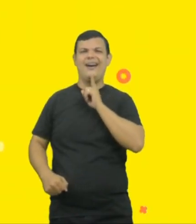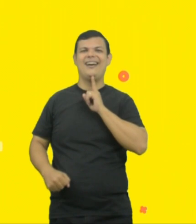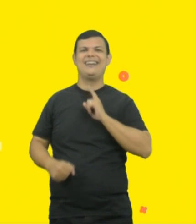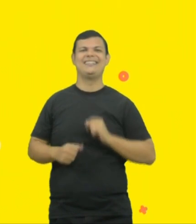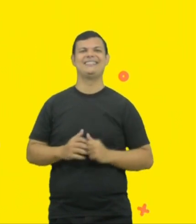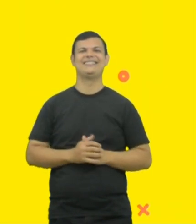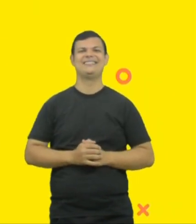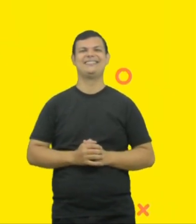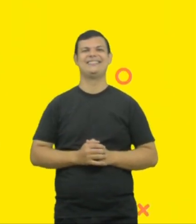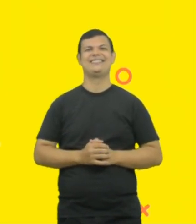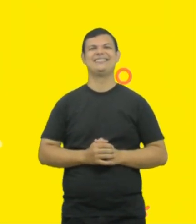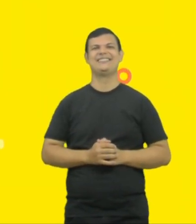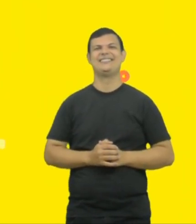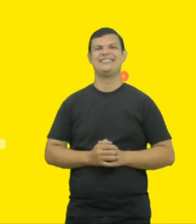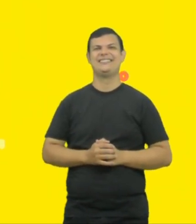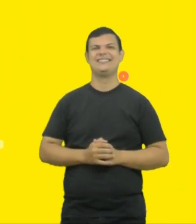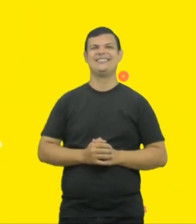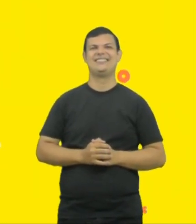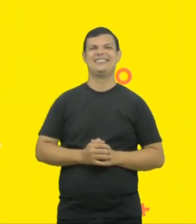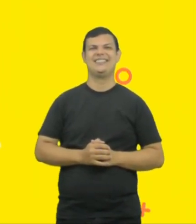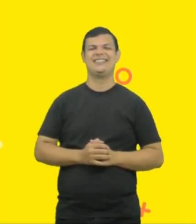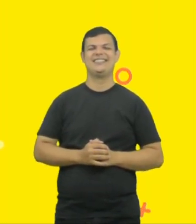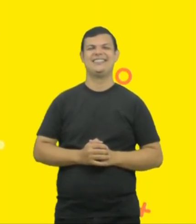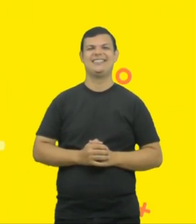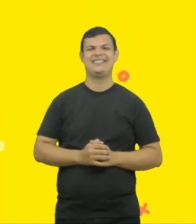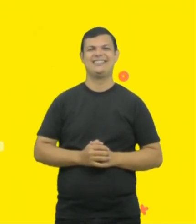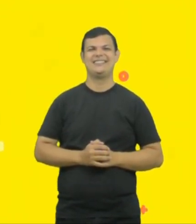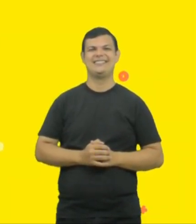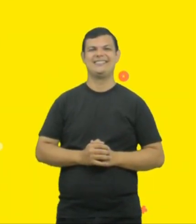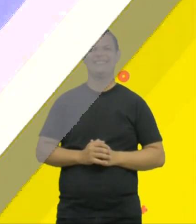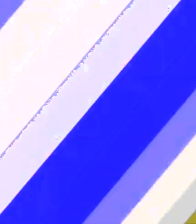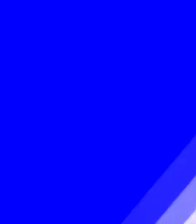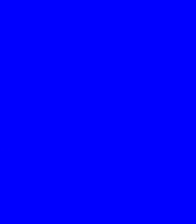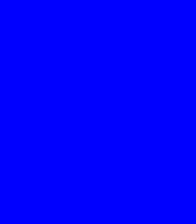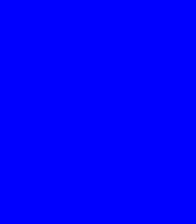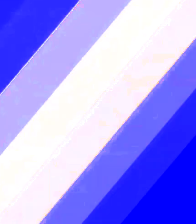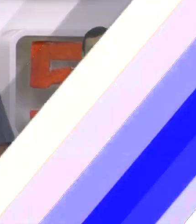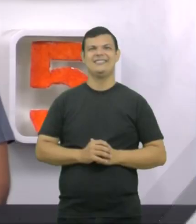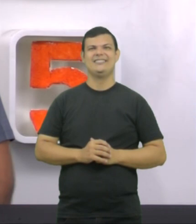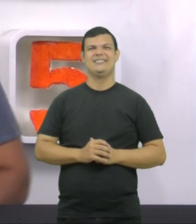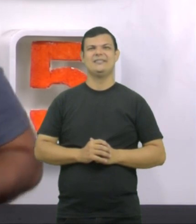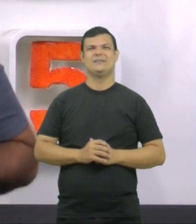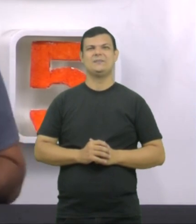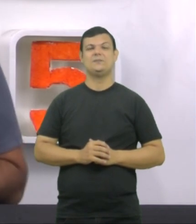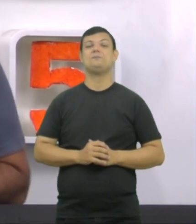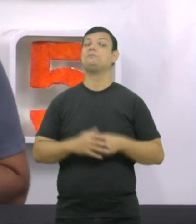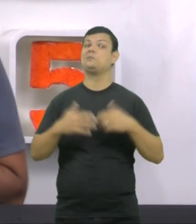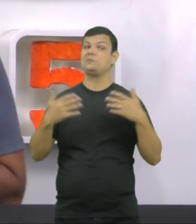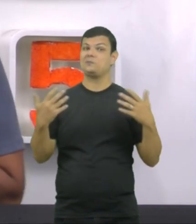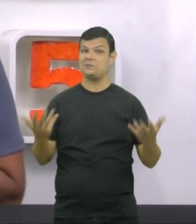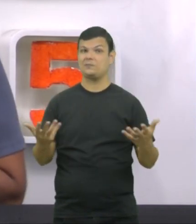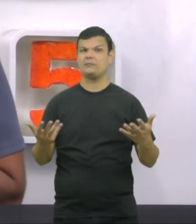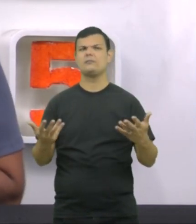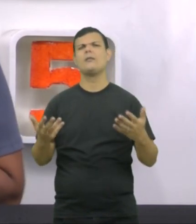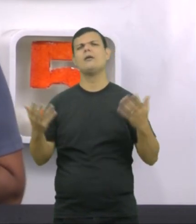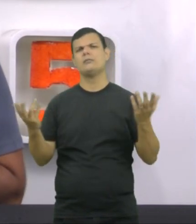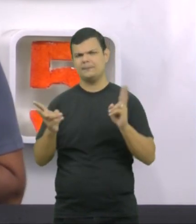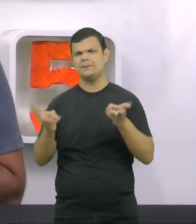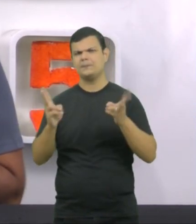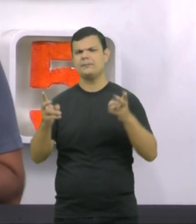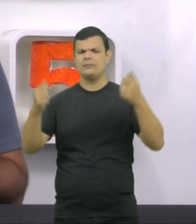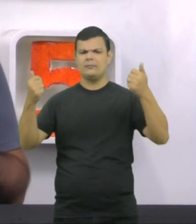Isso, para dar no pé. Sétima pergunta. Qual o nome da senhora que distribuía manga para a vizinhança? Muito fácil, né?